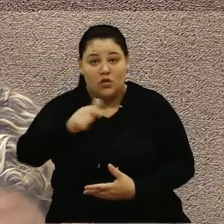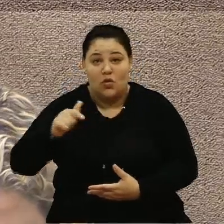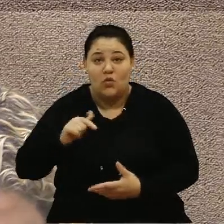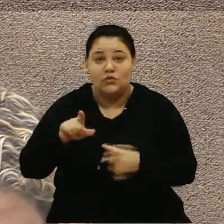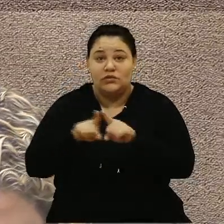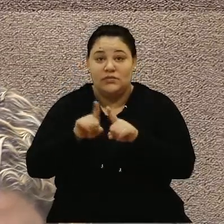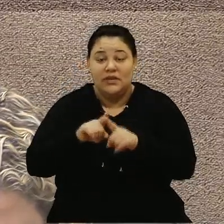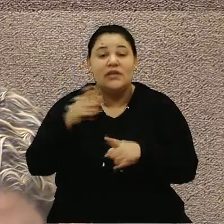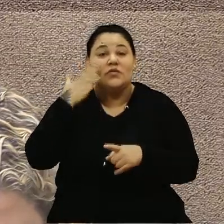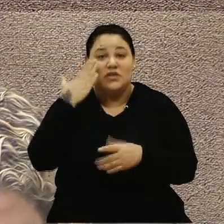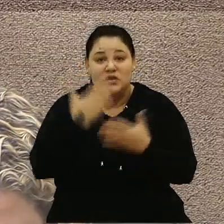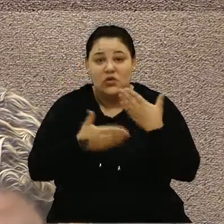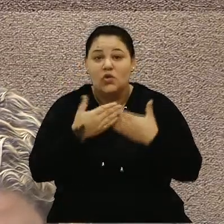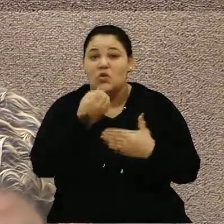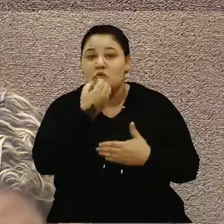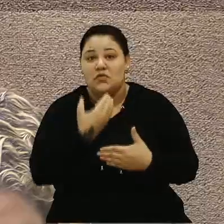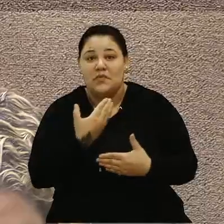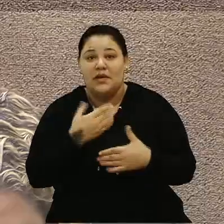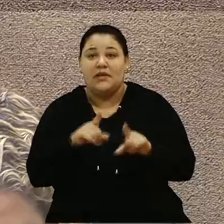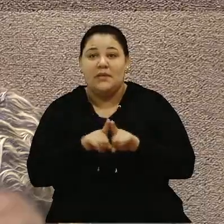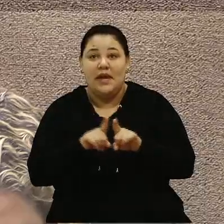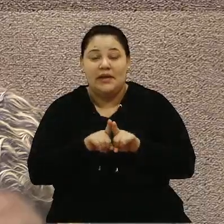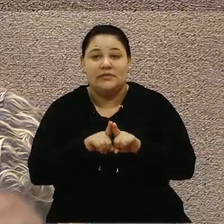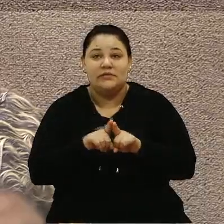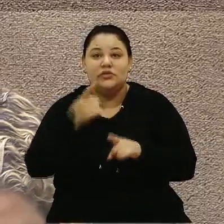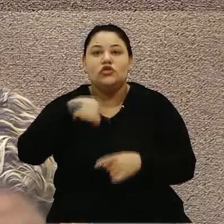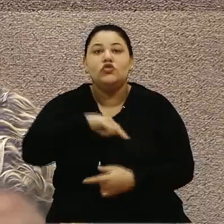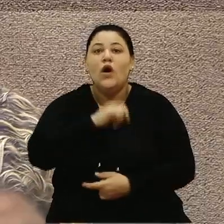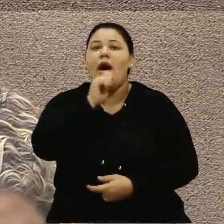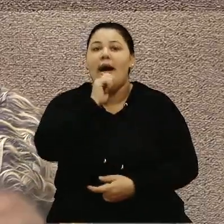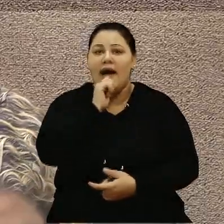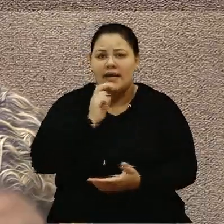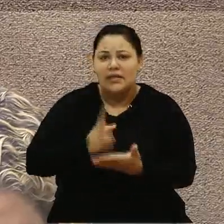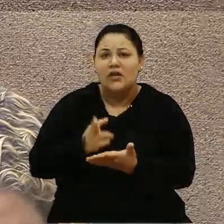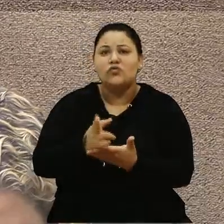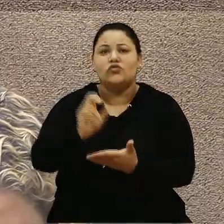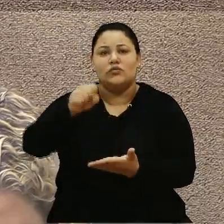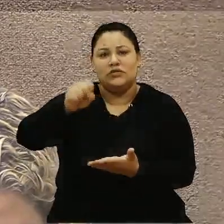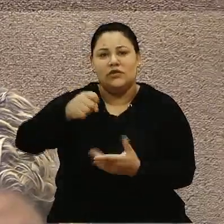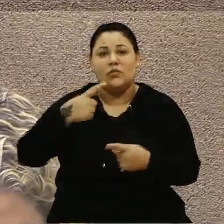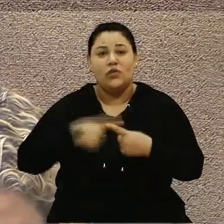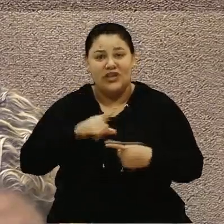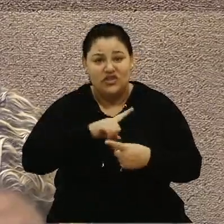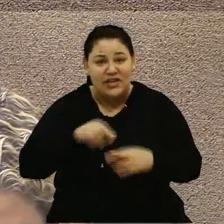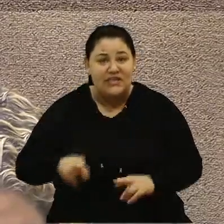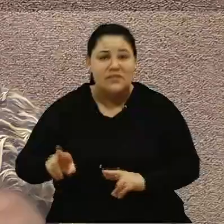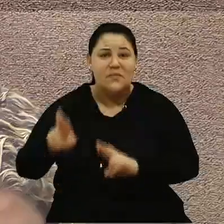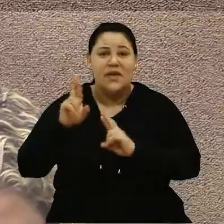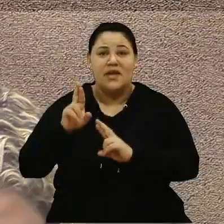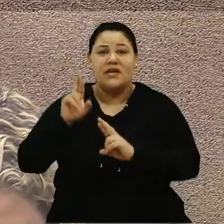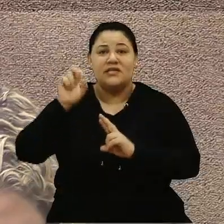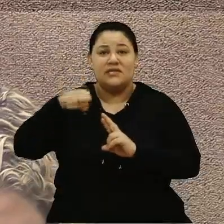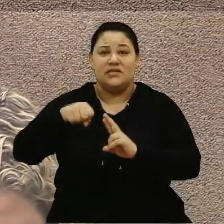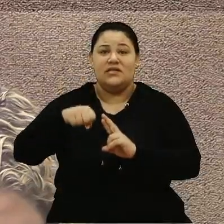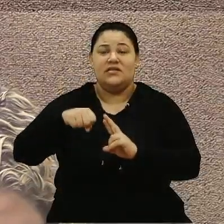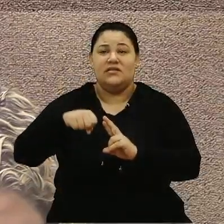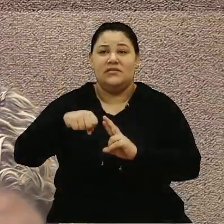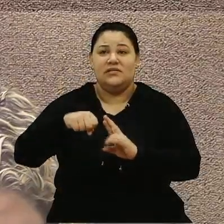todos de bem, né? Nós ainda continuamos, porque temos esperança. Que ali na